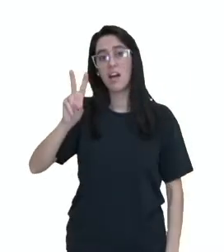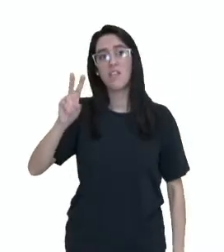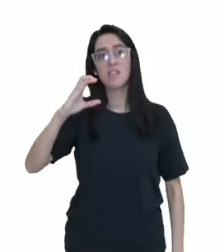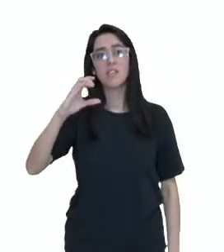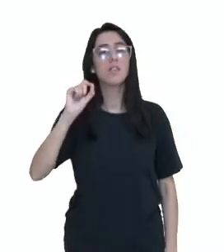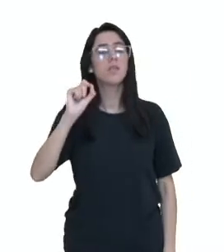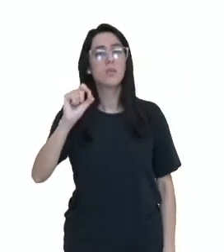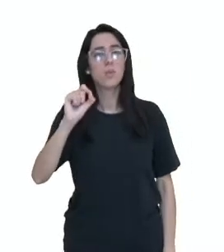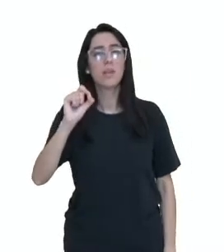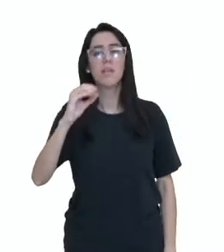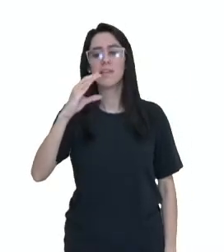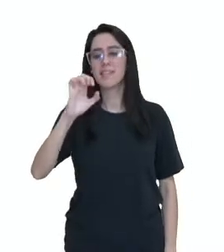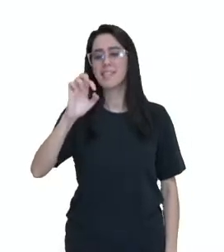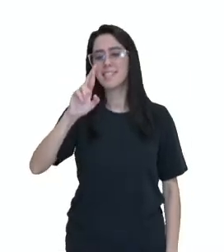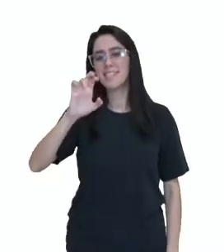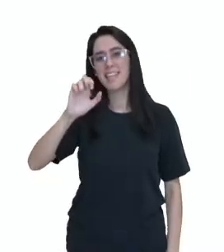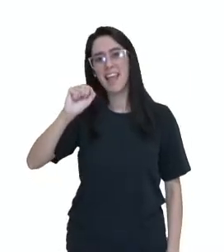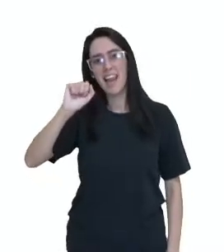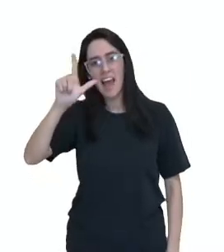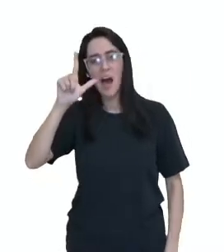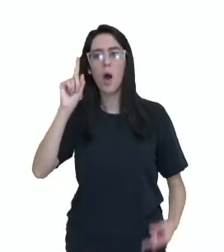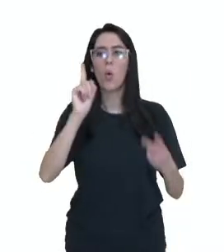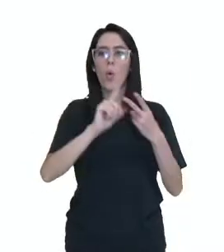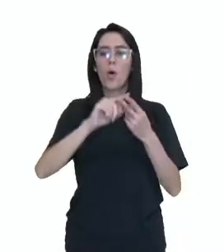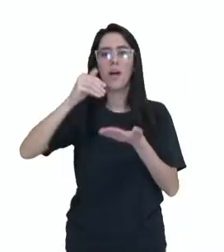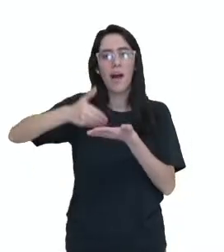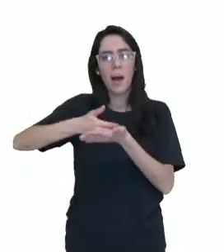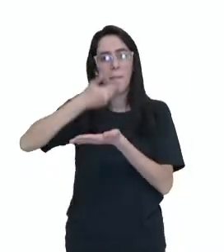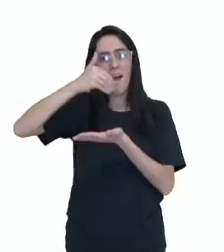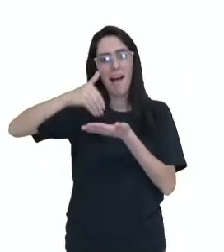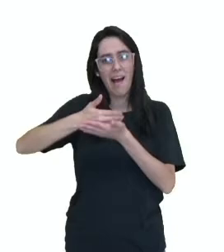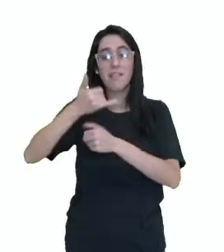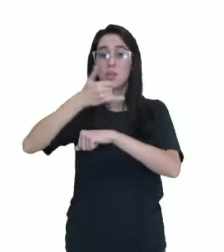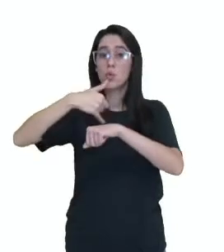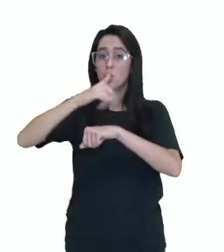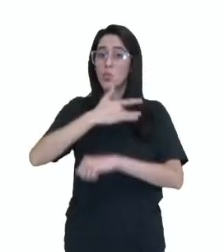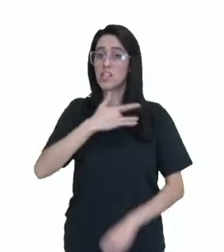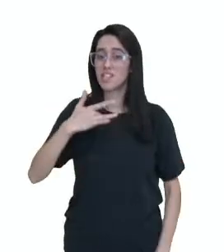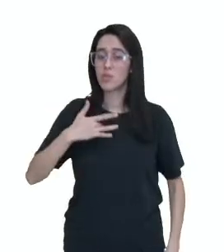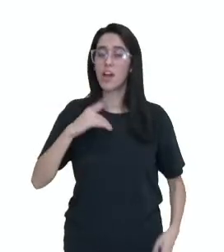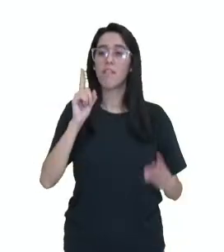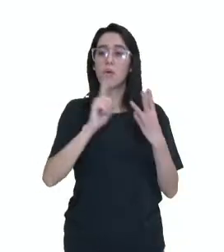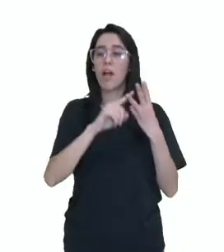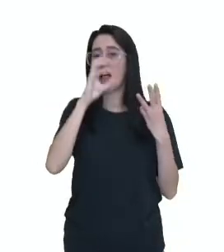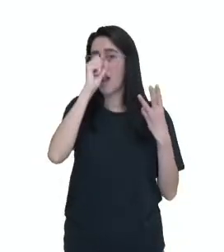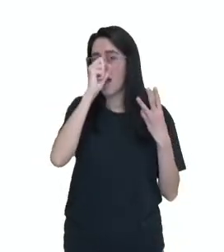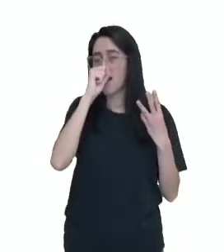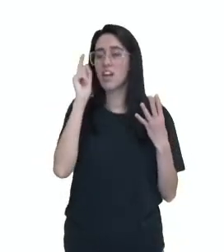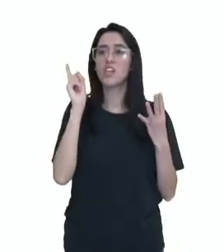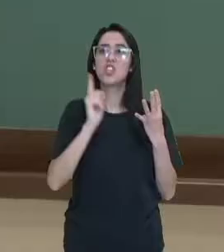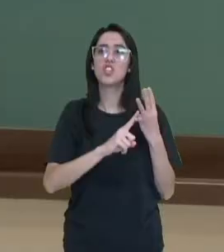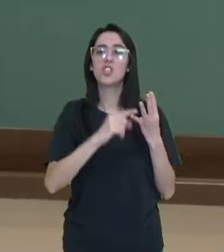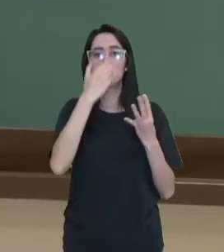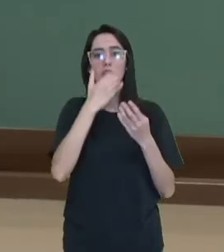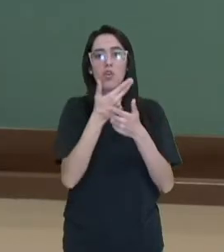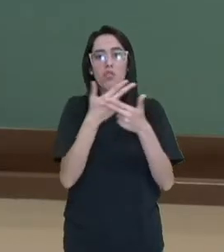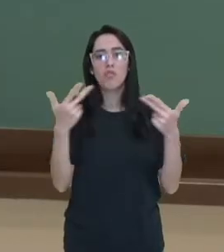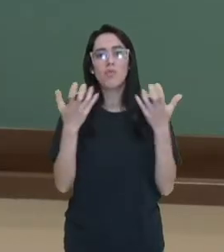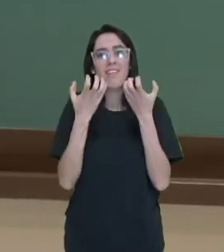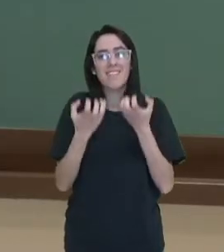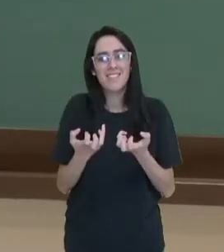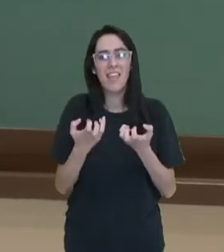comer? Cereais, o abacate ele é uma gordura muito saudável, laranja, frutos secos e peixes.